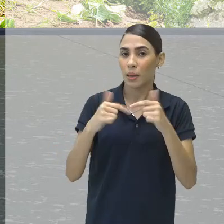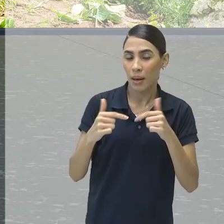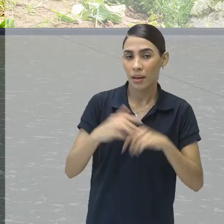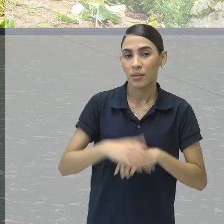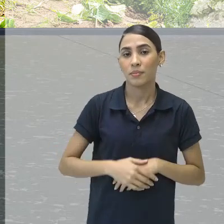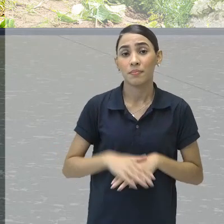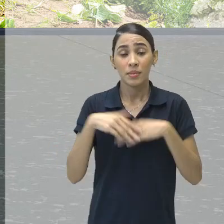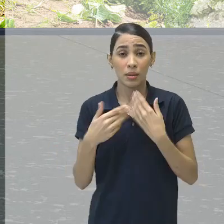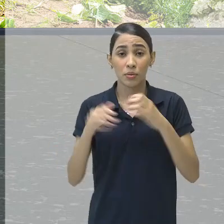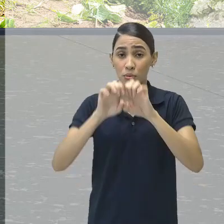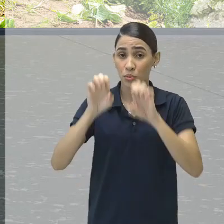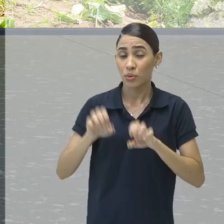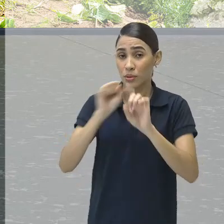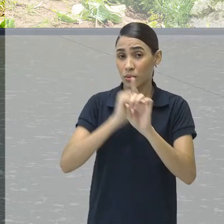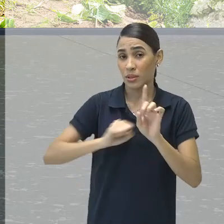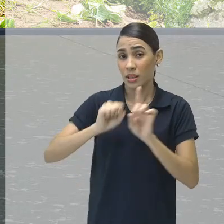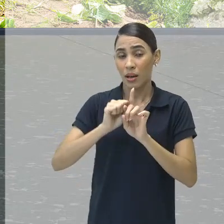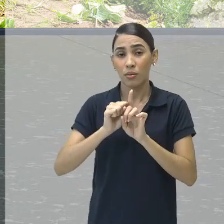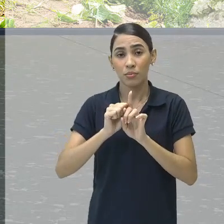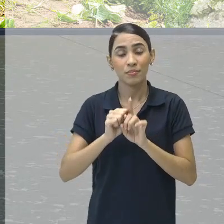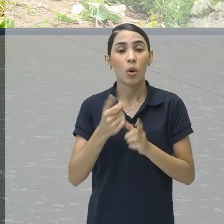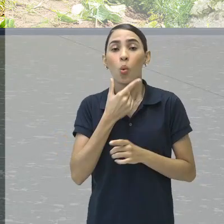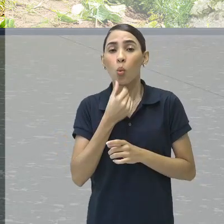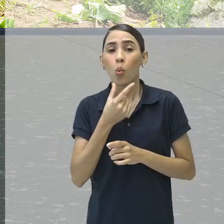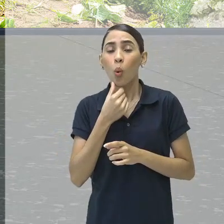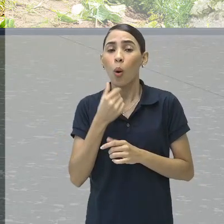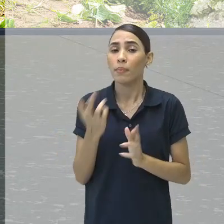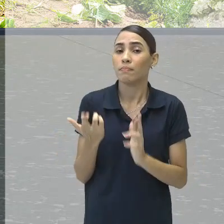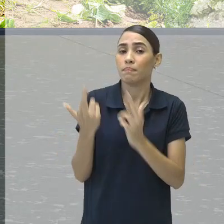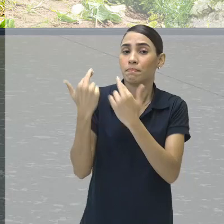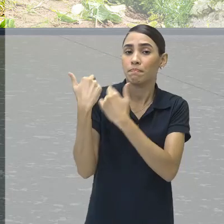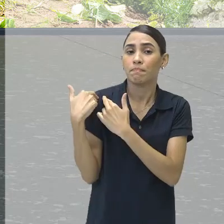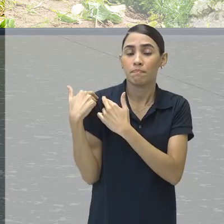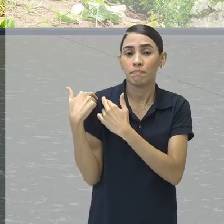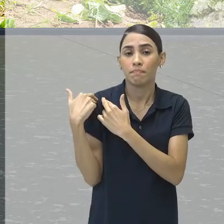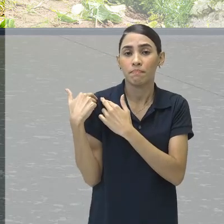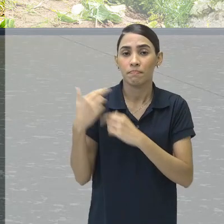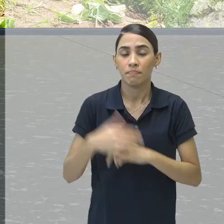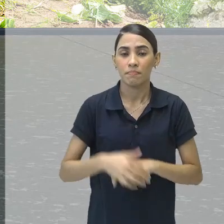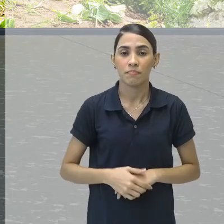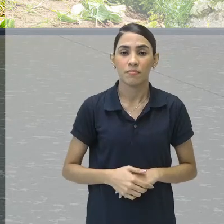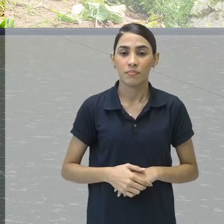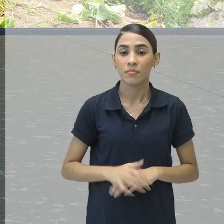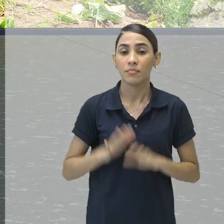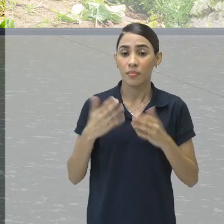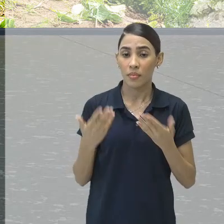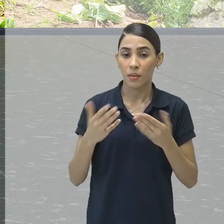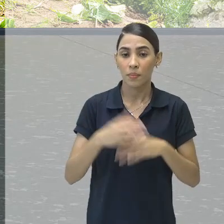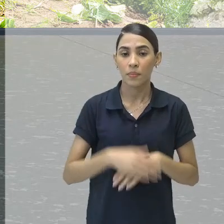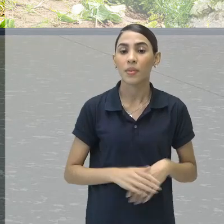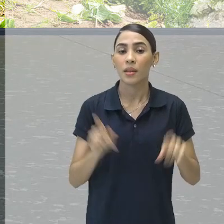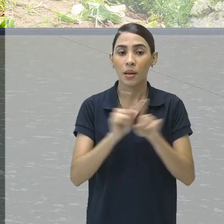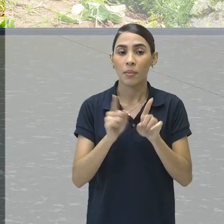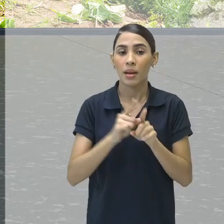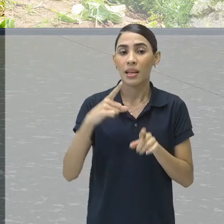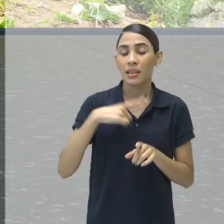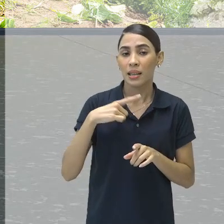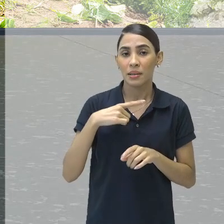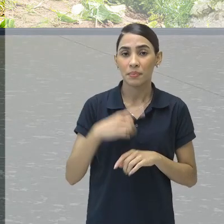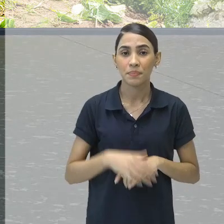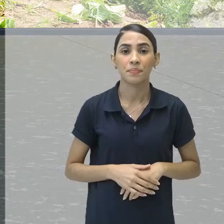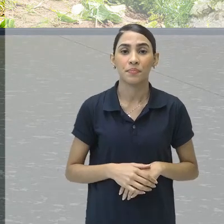dessa estrutura social que a gente tem, o homem acaba ali assumindo os negócios, por assim dizer. Bem, a gente tem aqui para